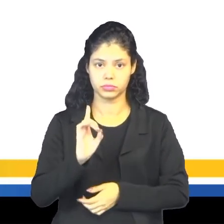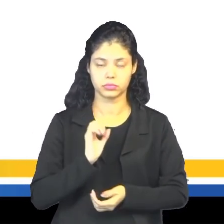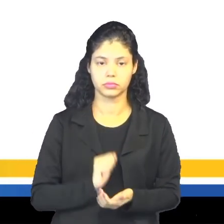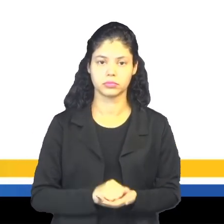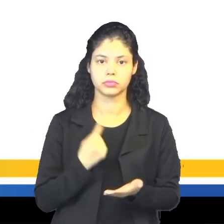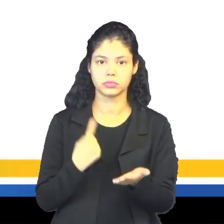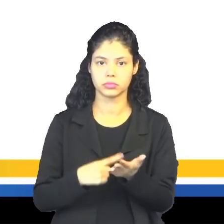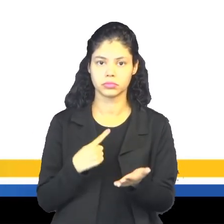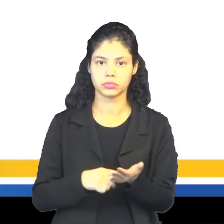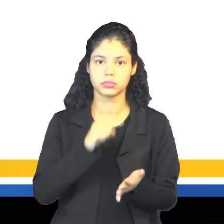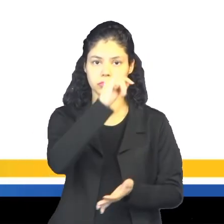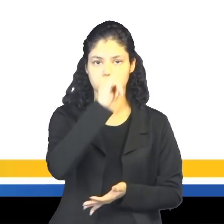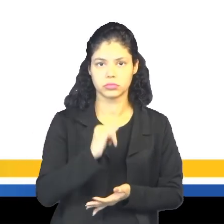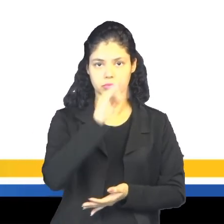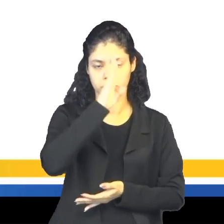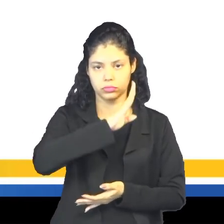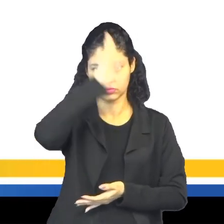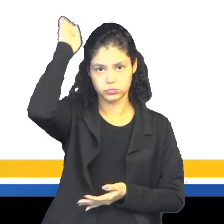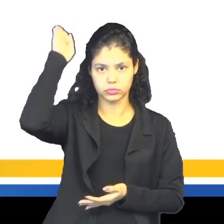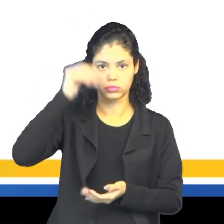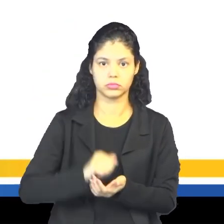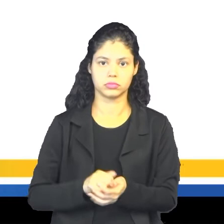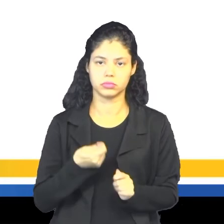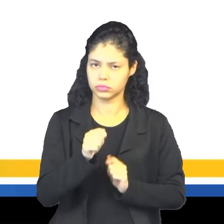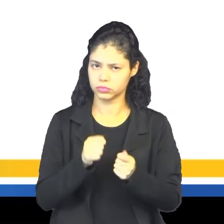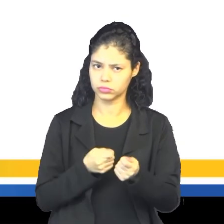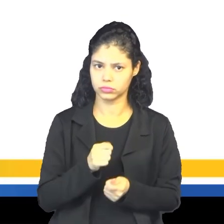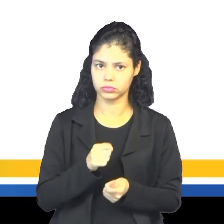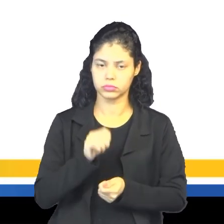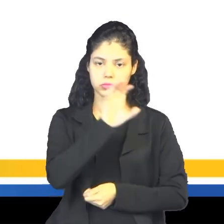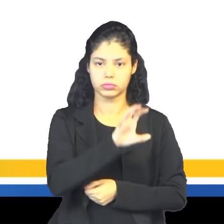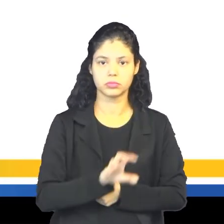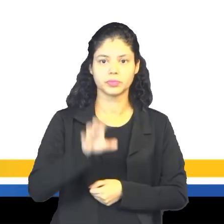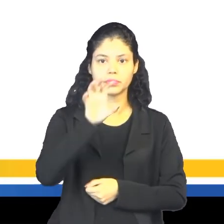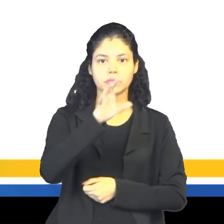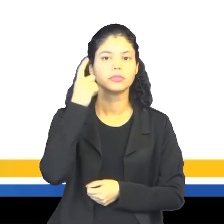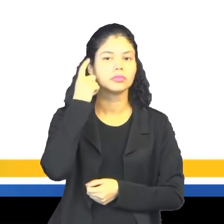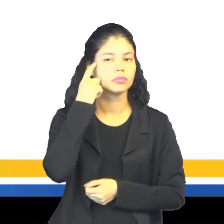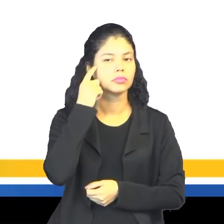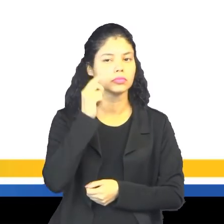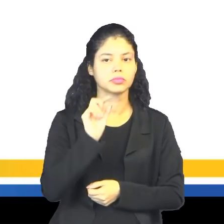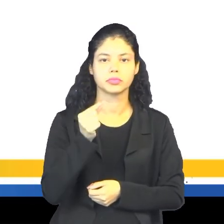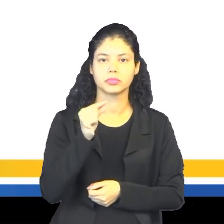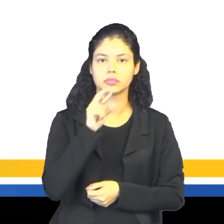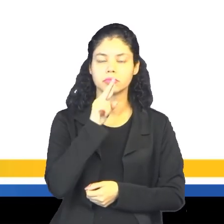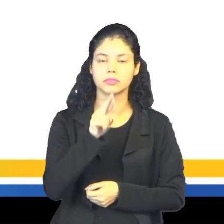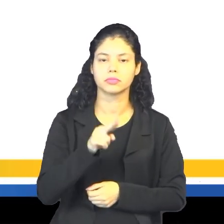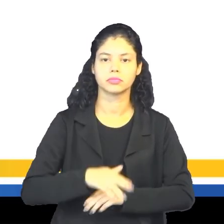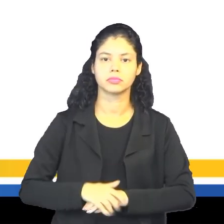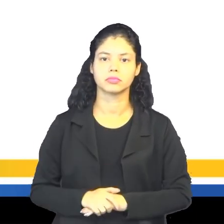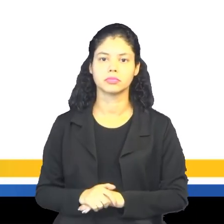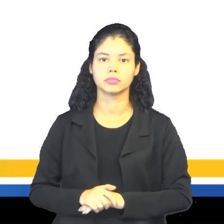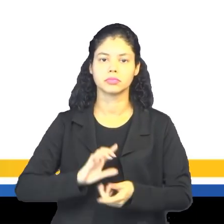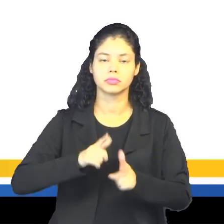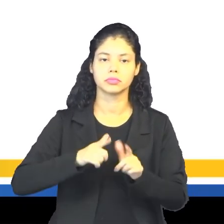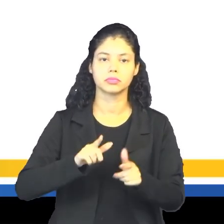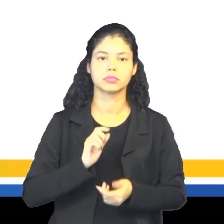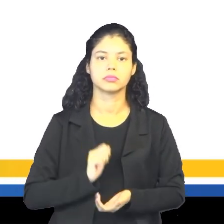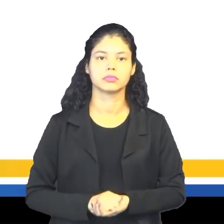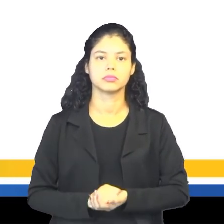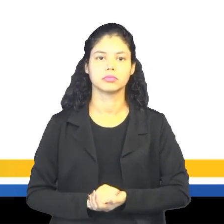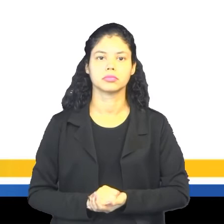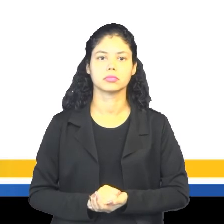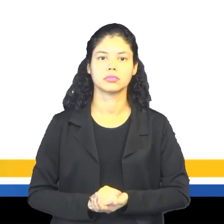acordo com o Império Romano, que até então dominava a região. Pensando um pouquinho na resposta, e a letra certa